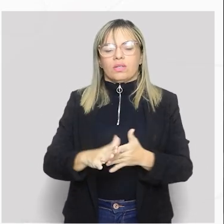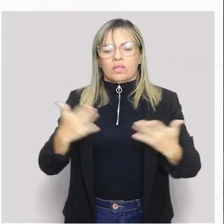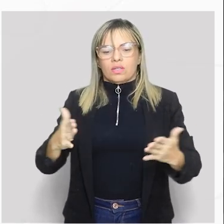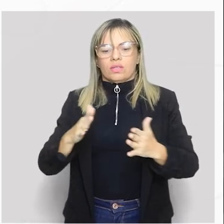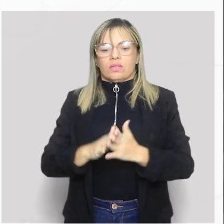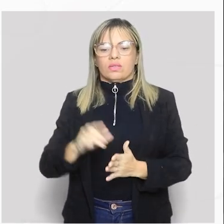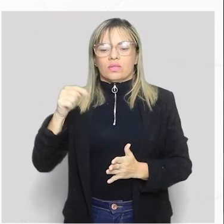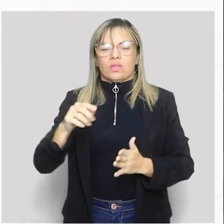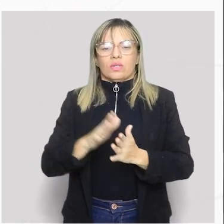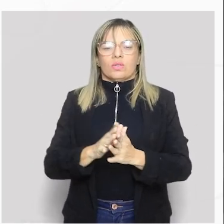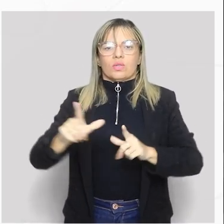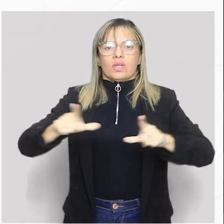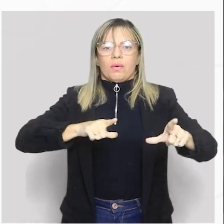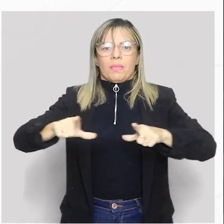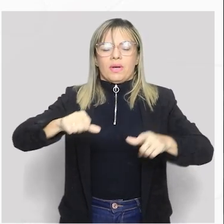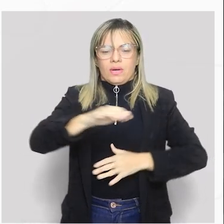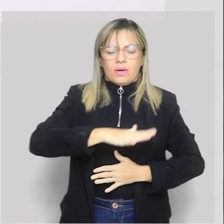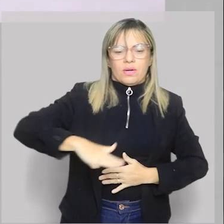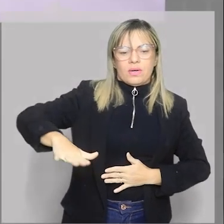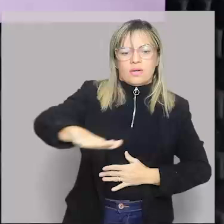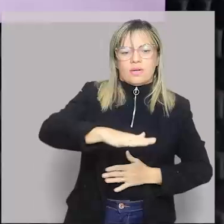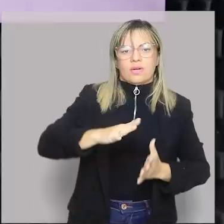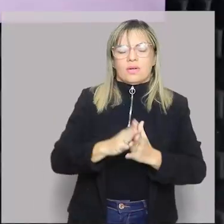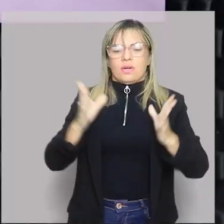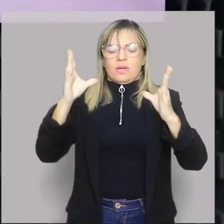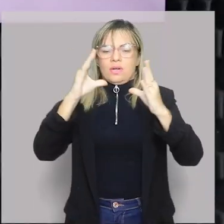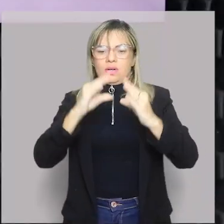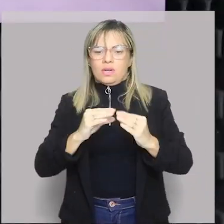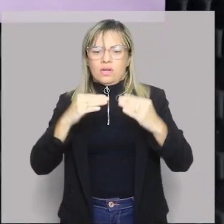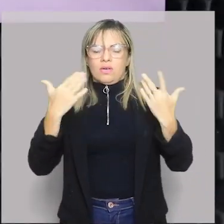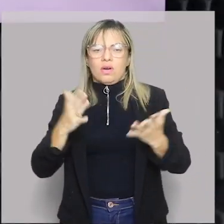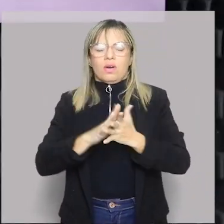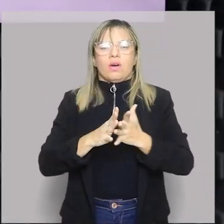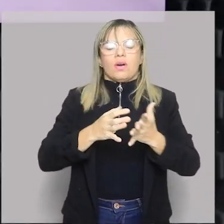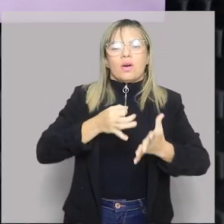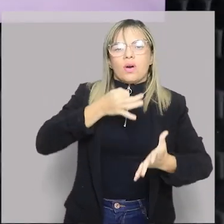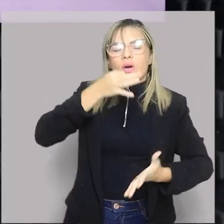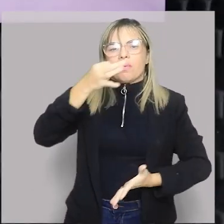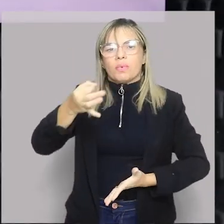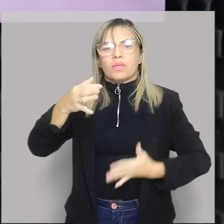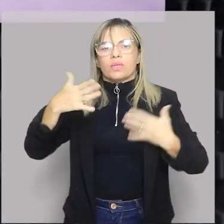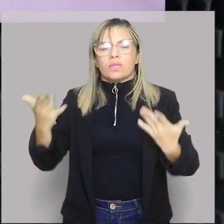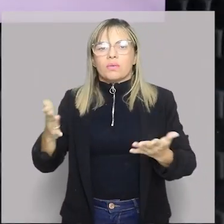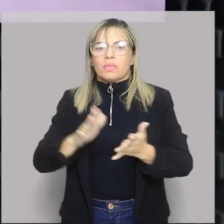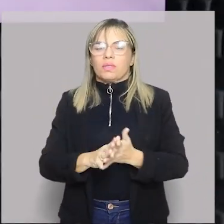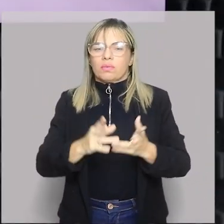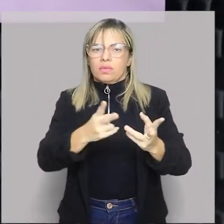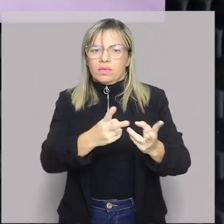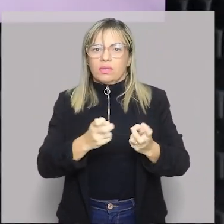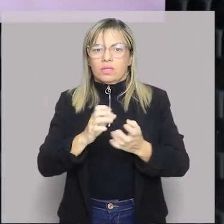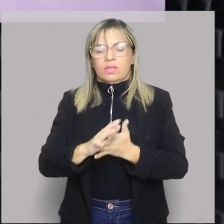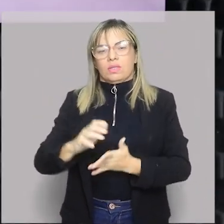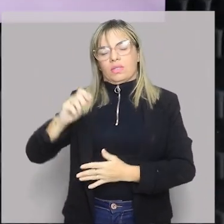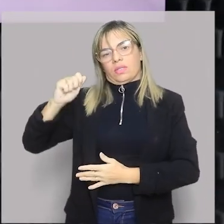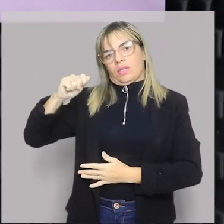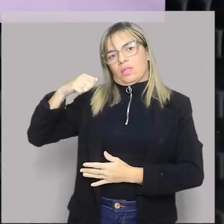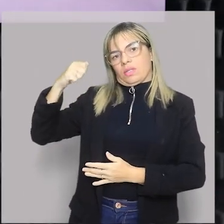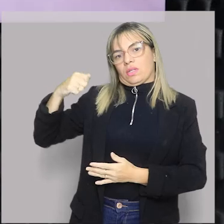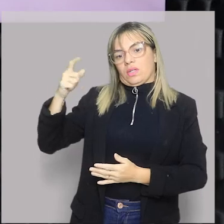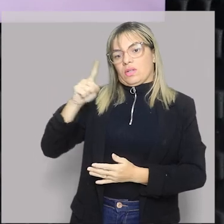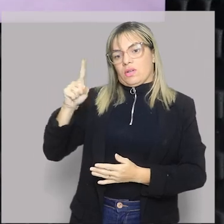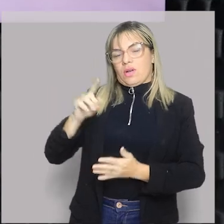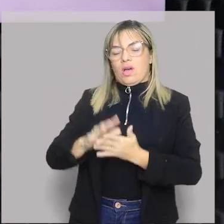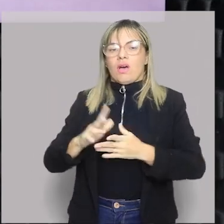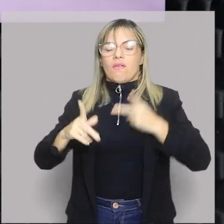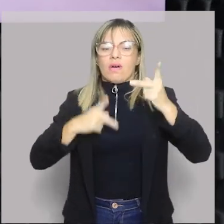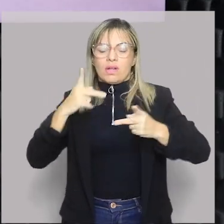obra. Ah, Josefina, mas aí opinou também na perspectiva da atriz. Bom, isso é a fala da atriz, não é de quem